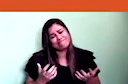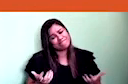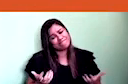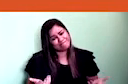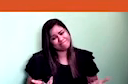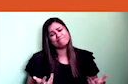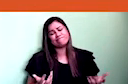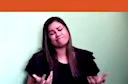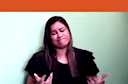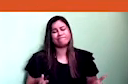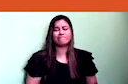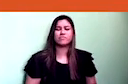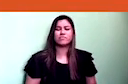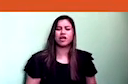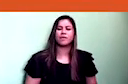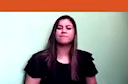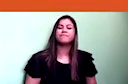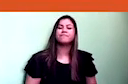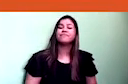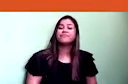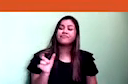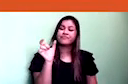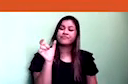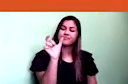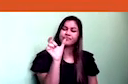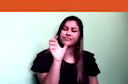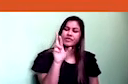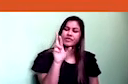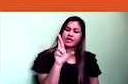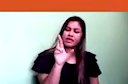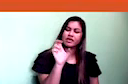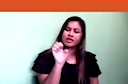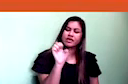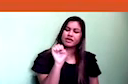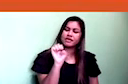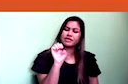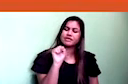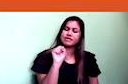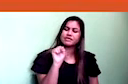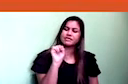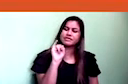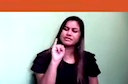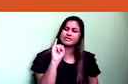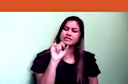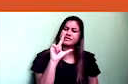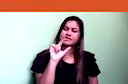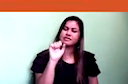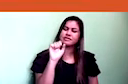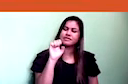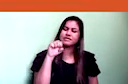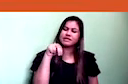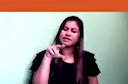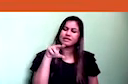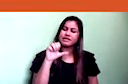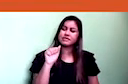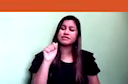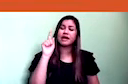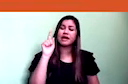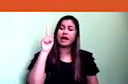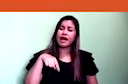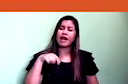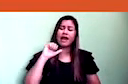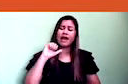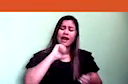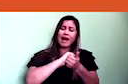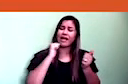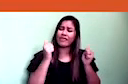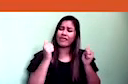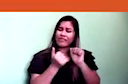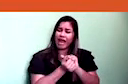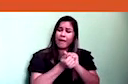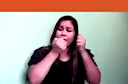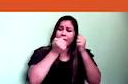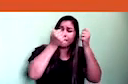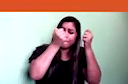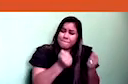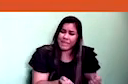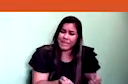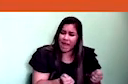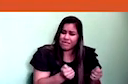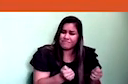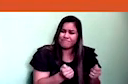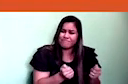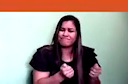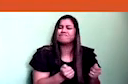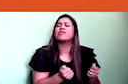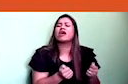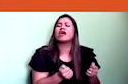Resiliência, né? Resiliência é eu diria assim, a grande chave ou o grande remédio. Procure ser resiliente.